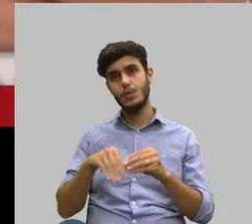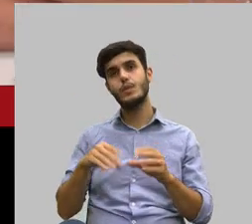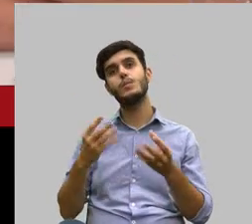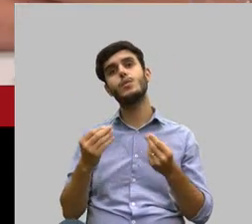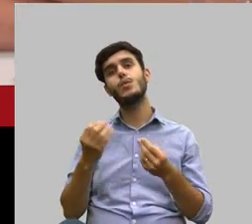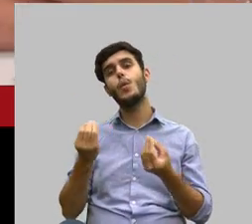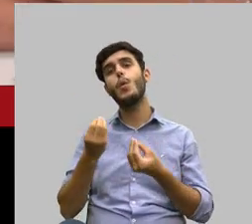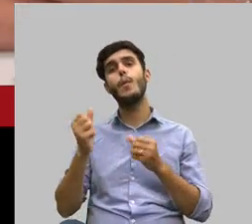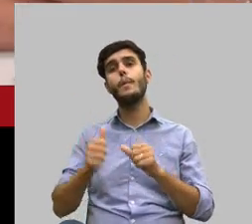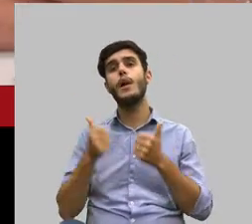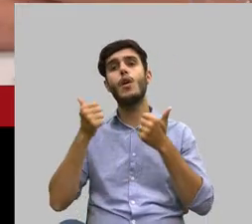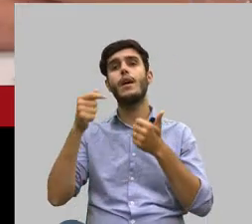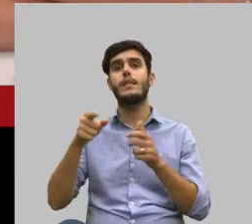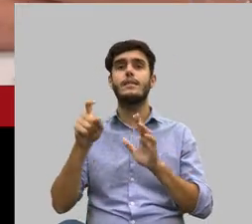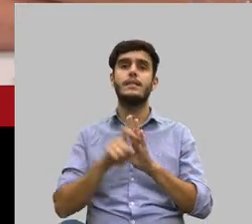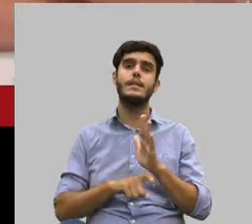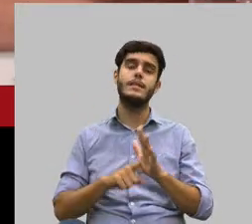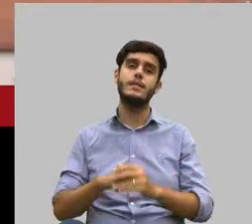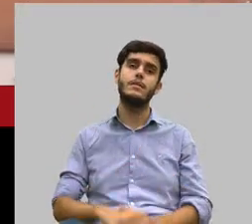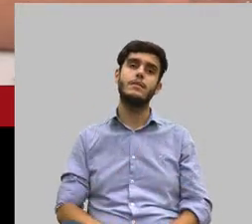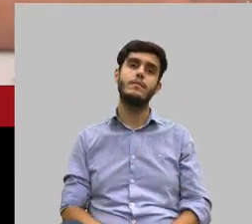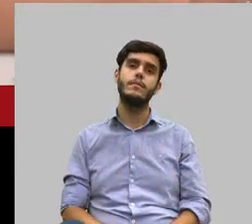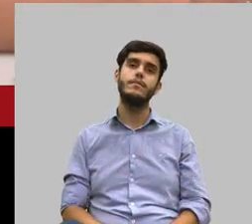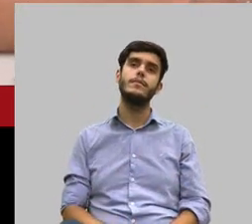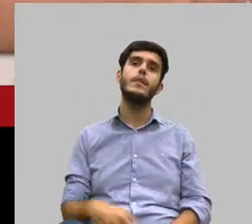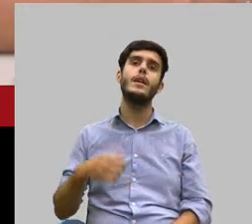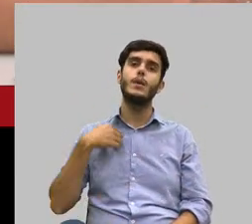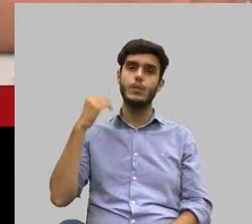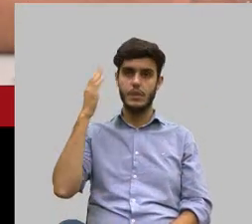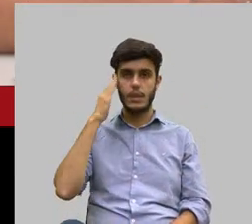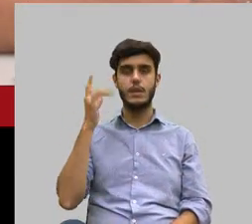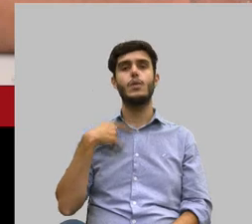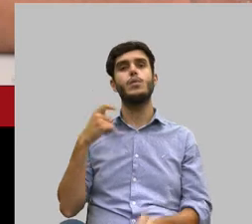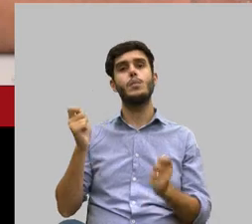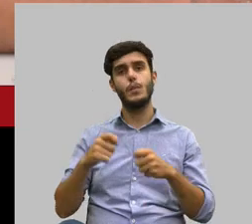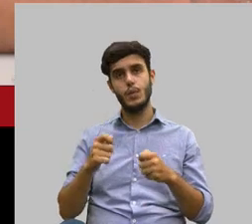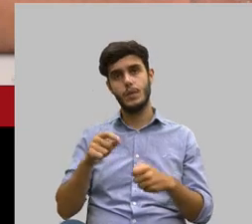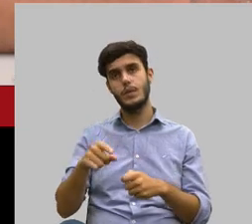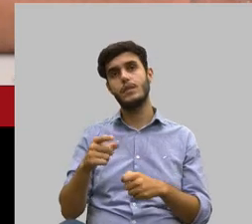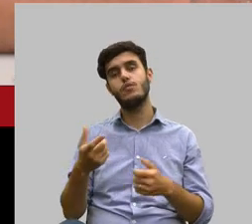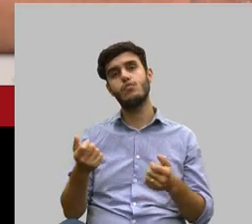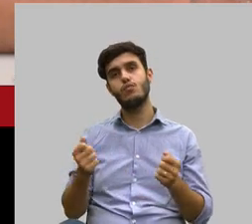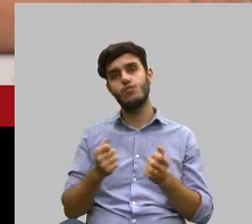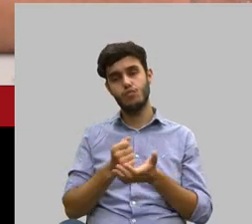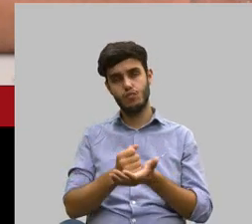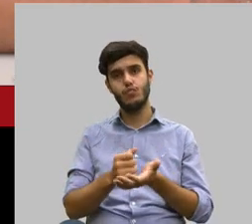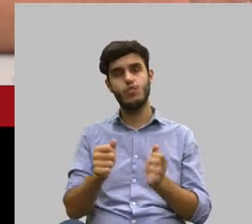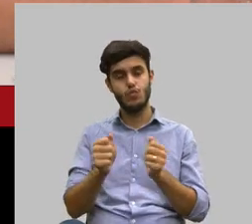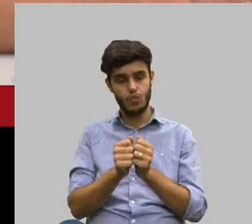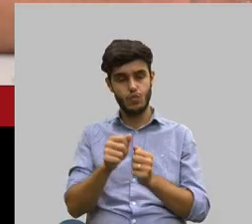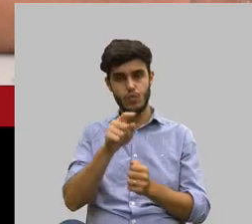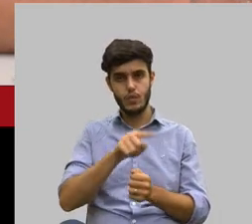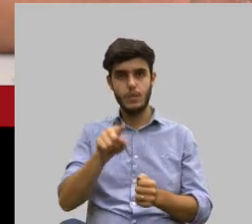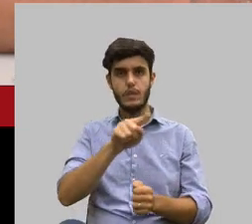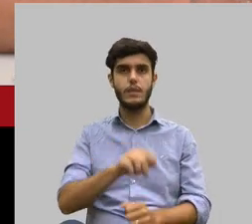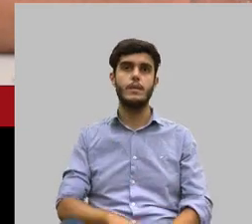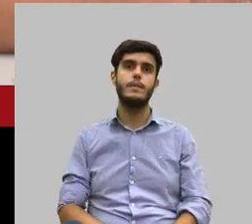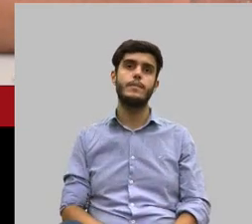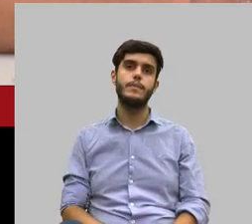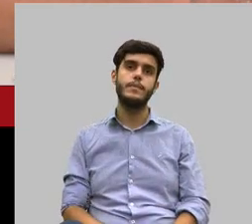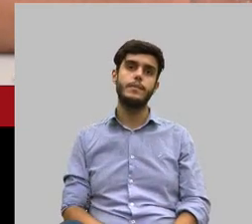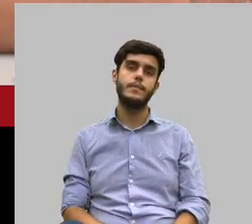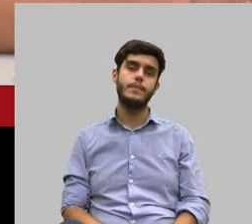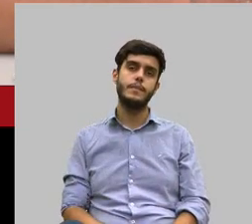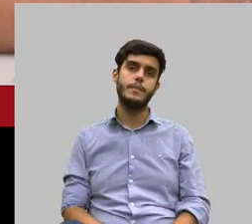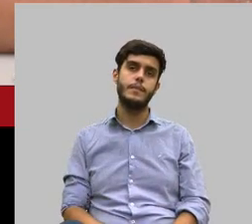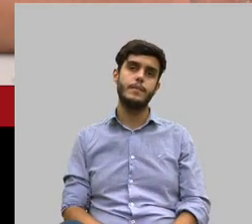melhorar esse texto eu tenho certeza que nós poderemos contar com o senhor eh e eu reforço